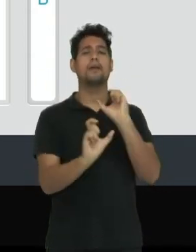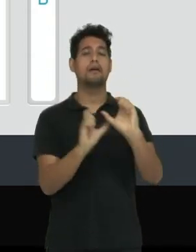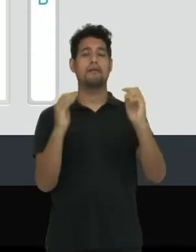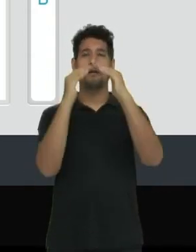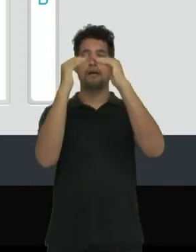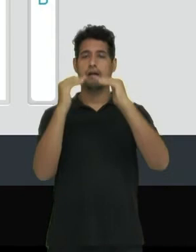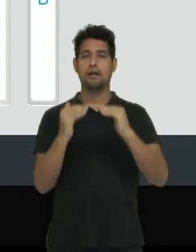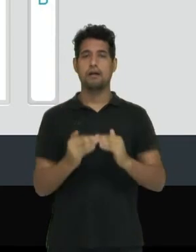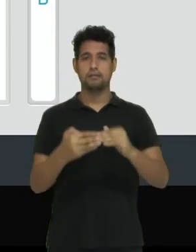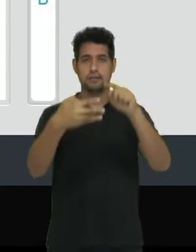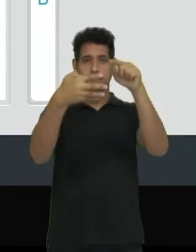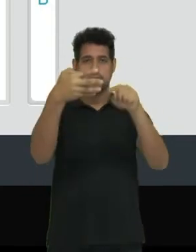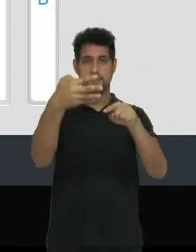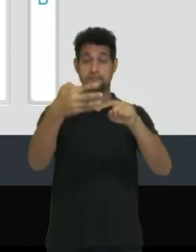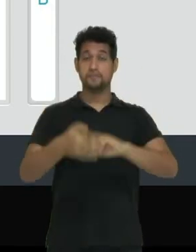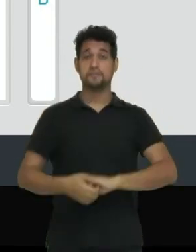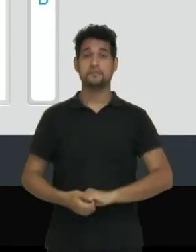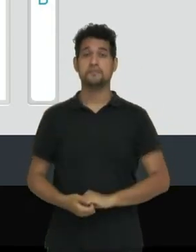a cada uma delas.